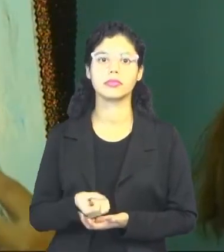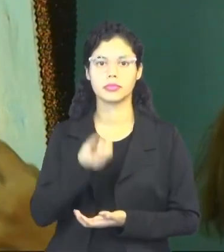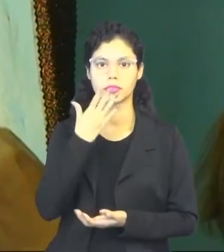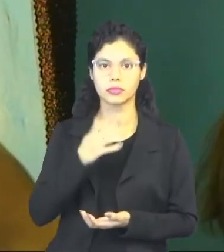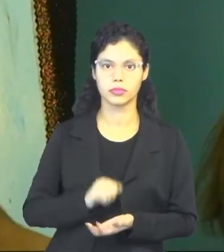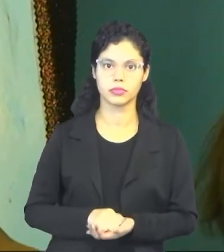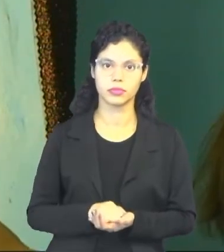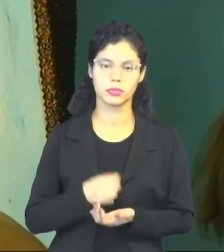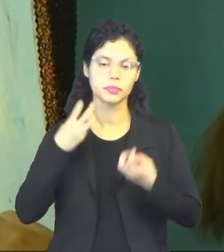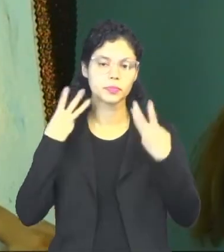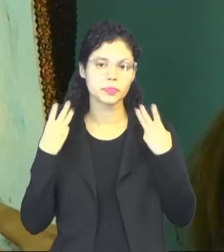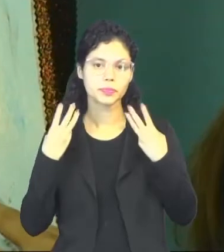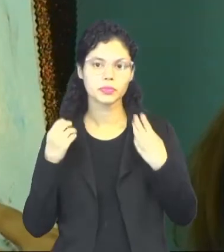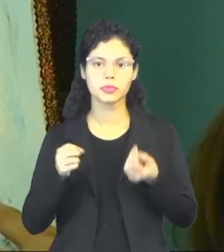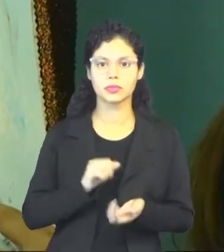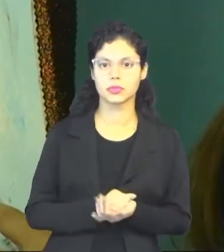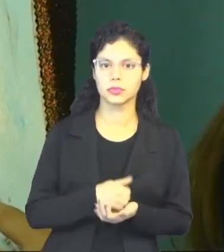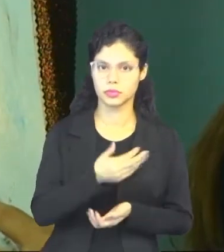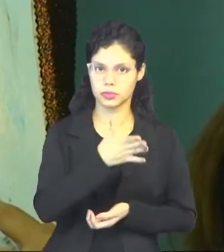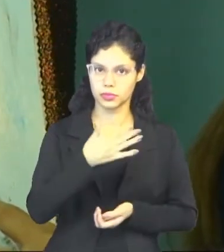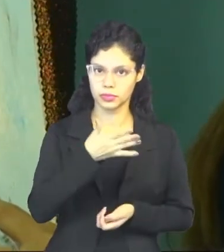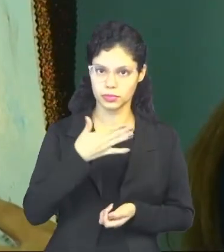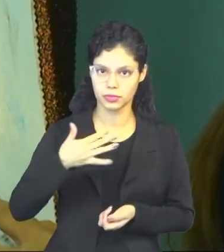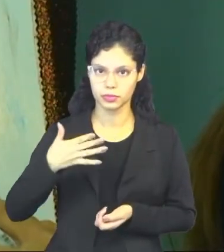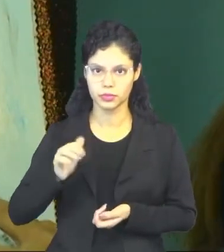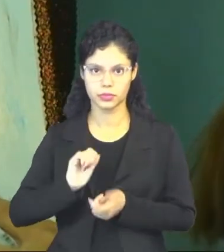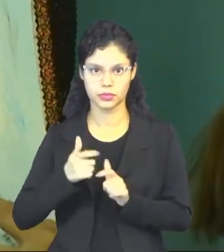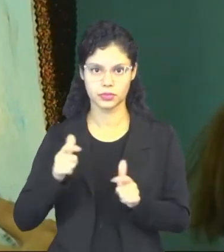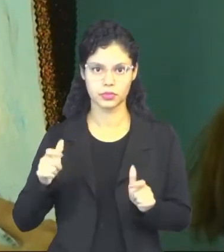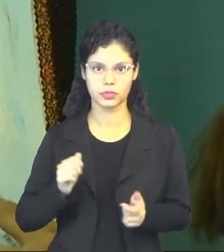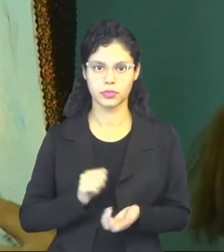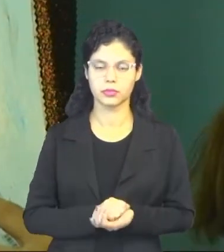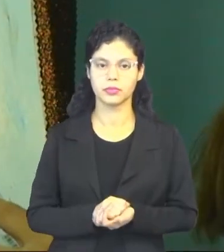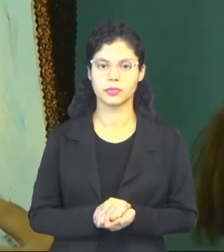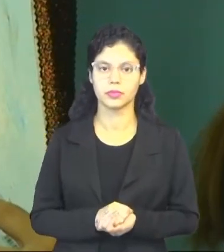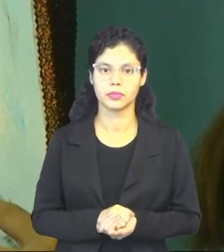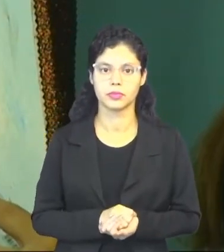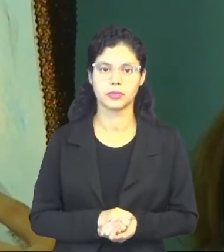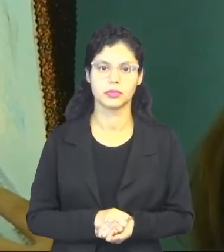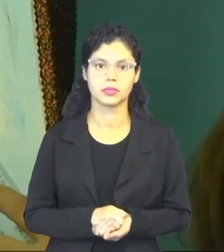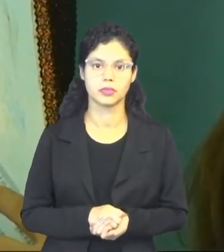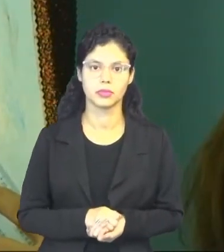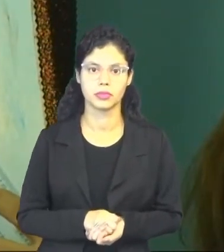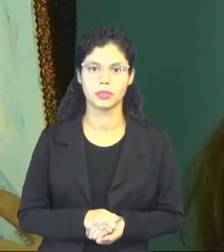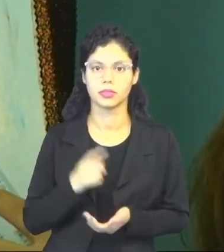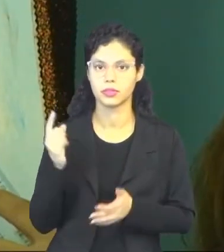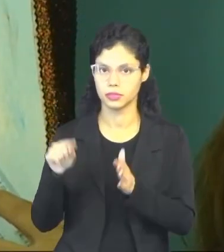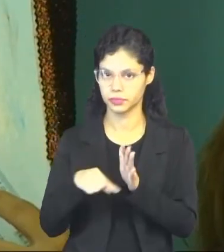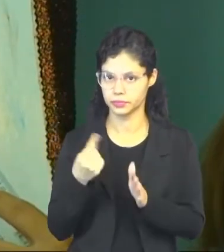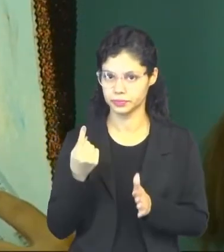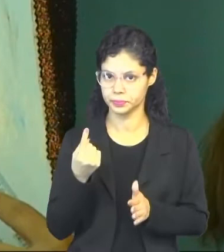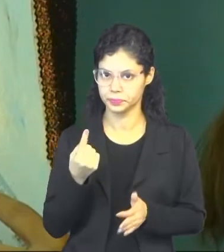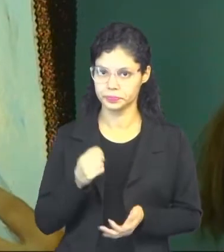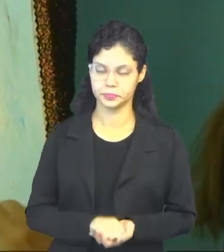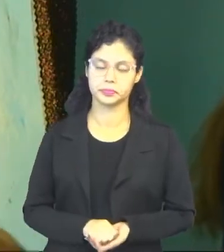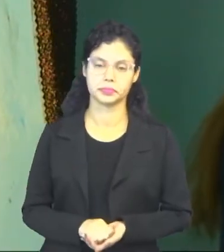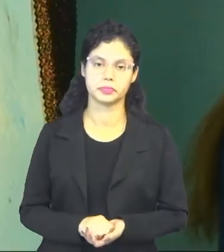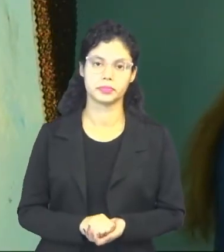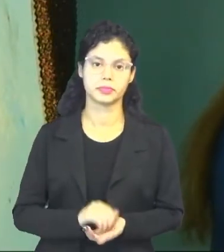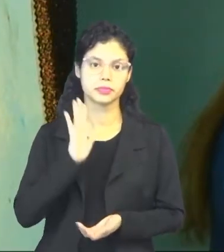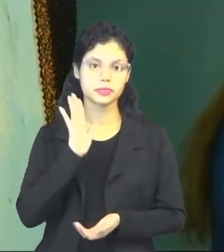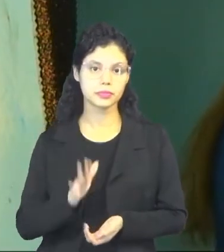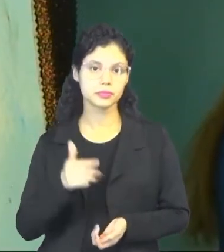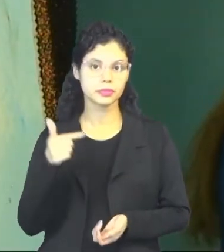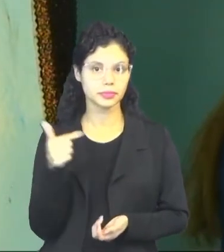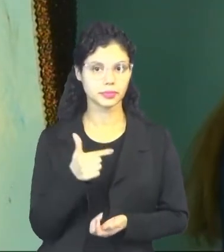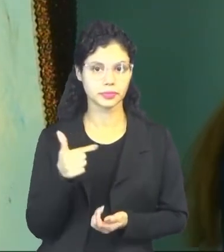Tirar a foto da Magali com o peixão, né? Que eles pegaram lá na pescaria, ok? Isso no primeiro quadrinho. Já